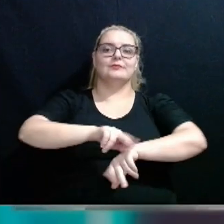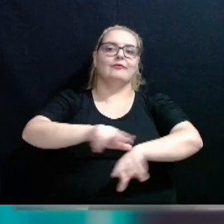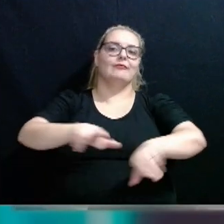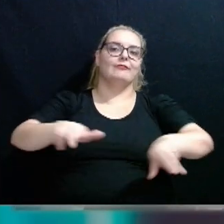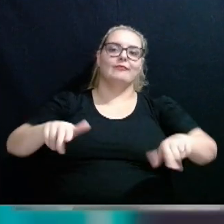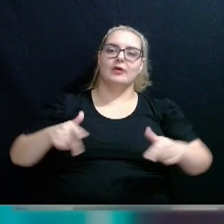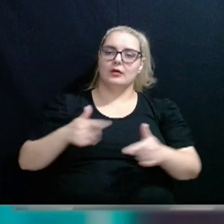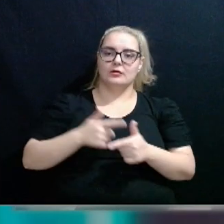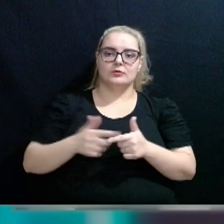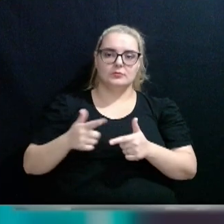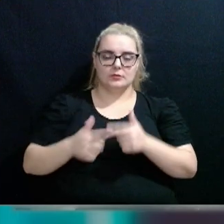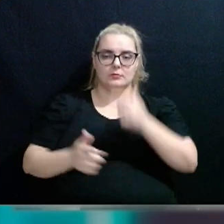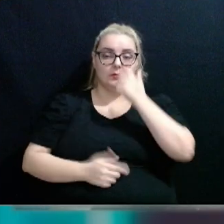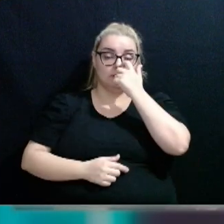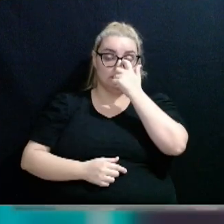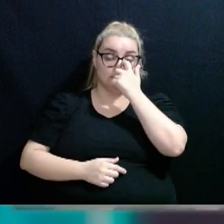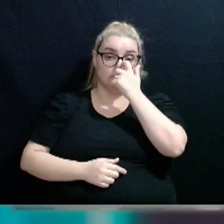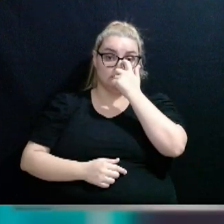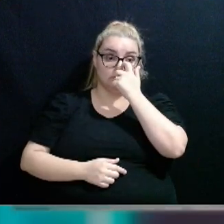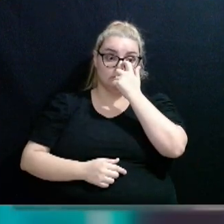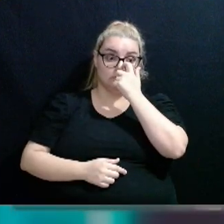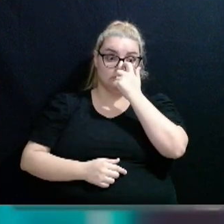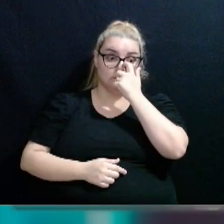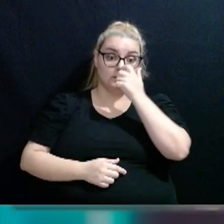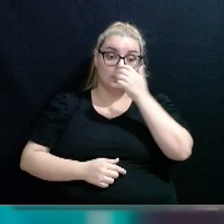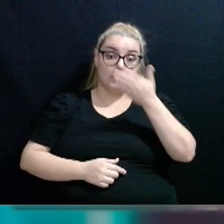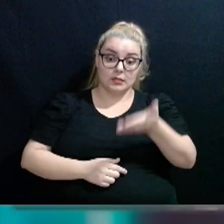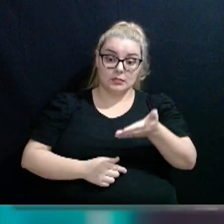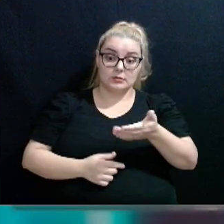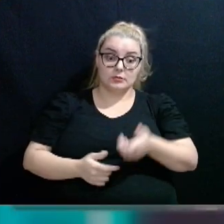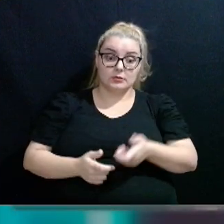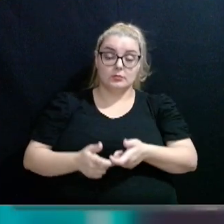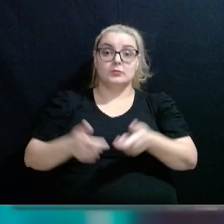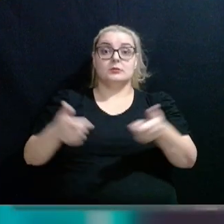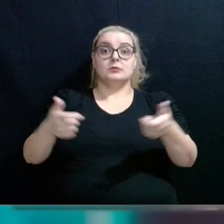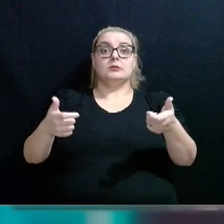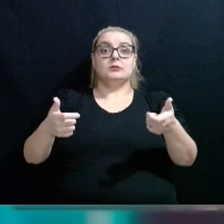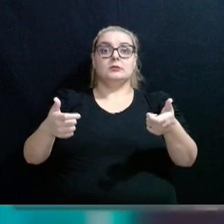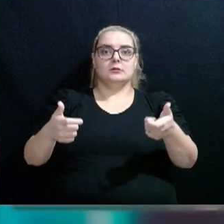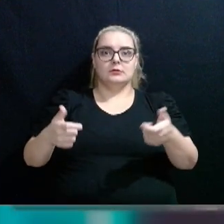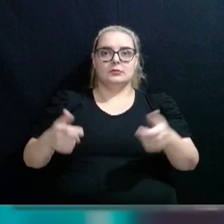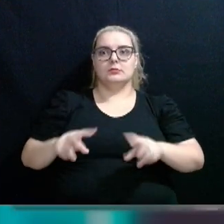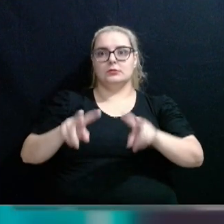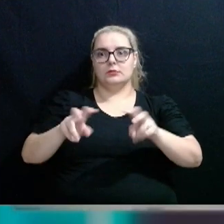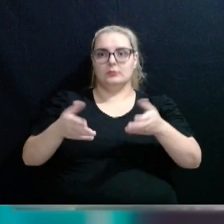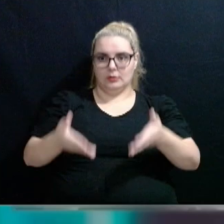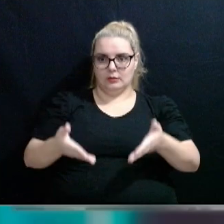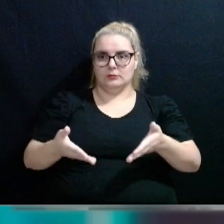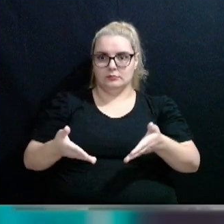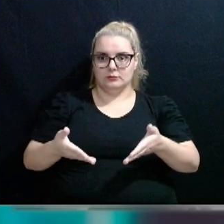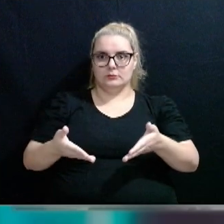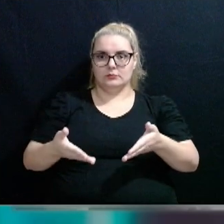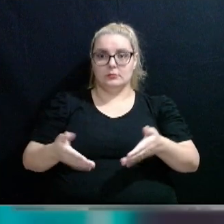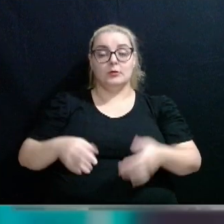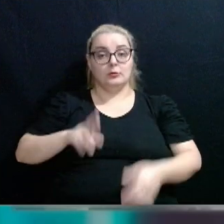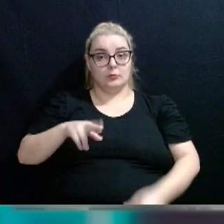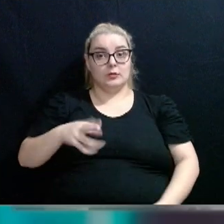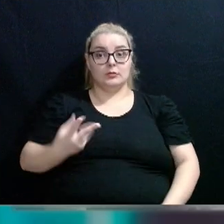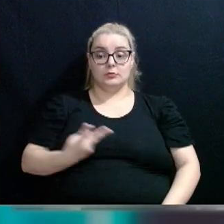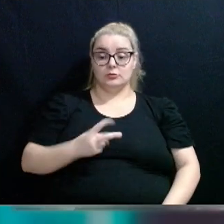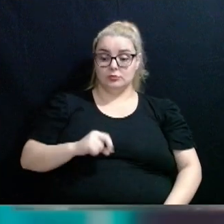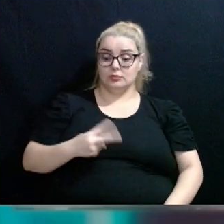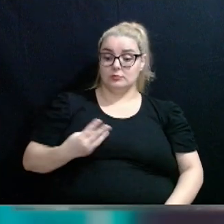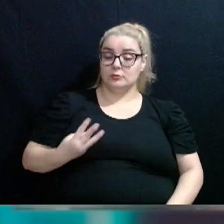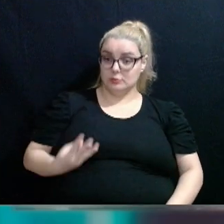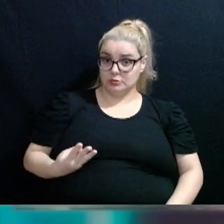então, esse é o nosso grande gancho aqui. Por causa deste gancho, em 2023,